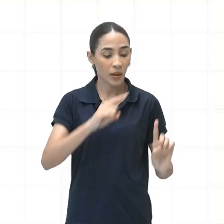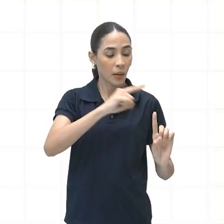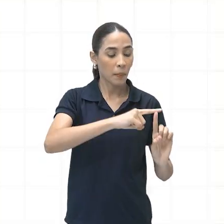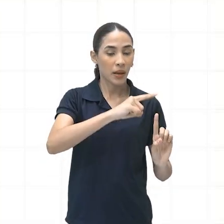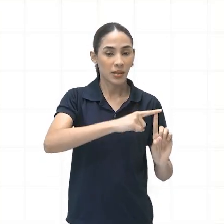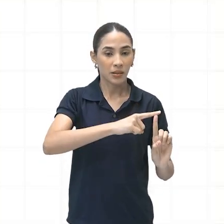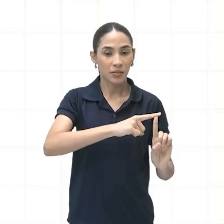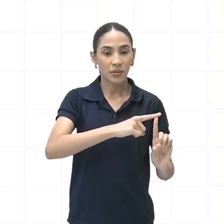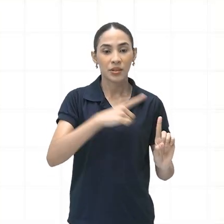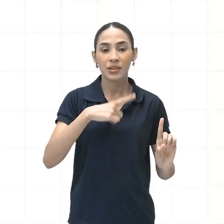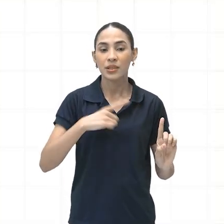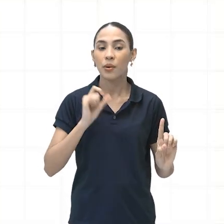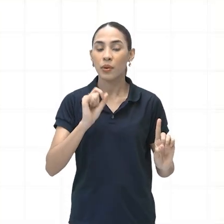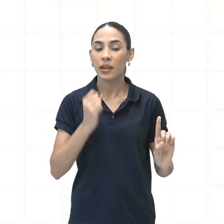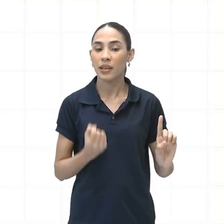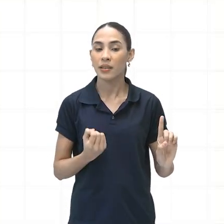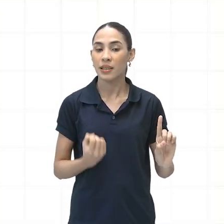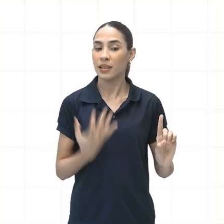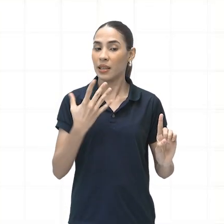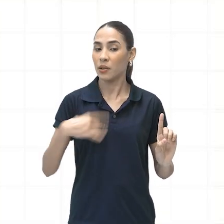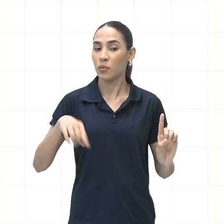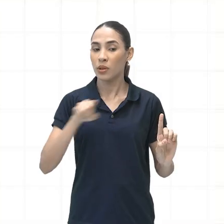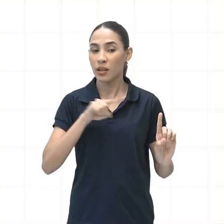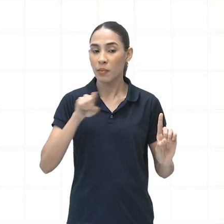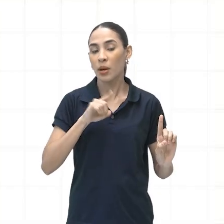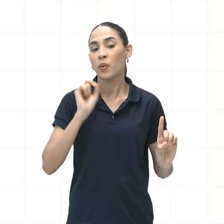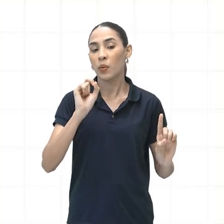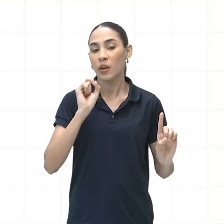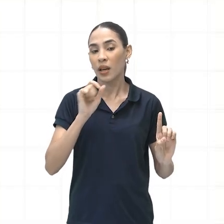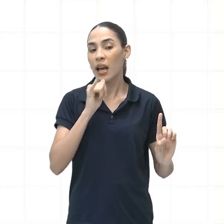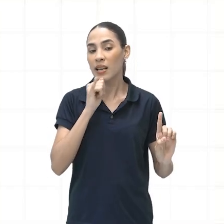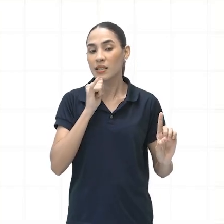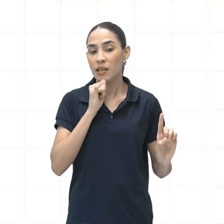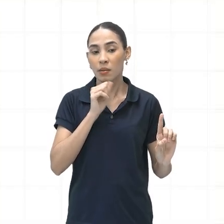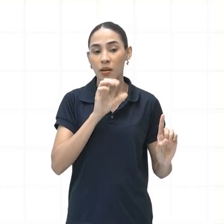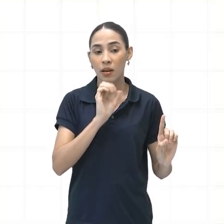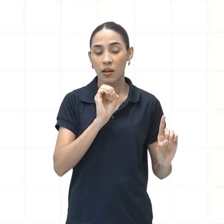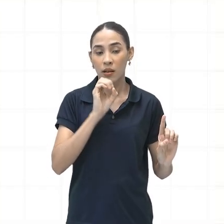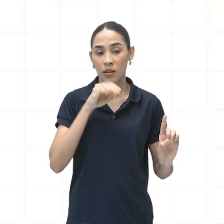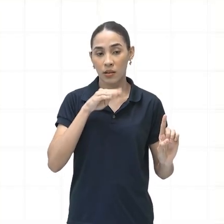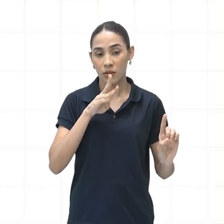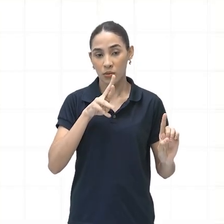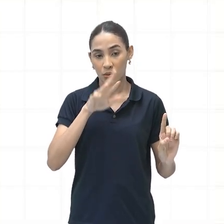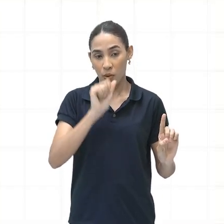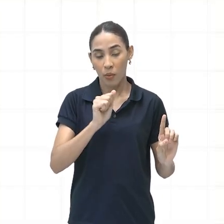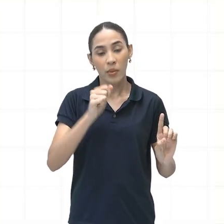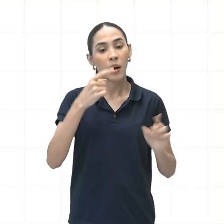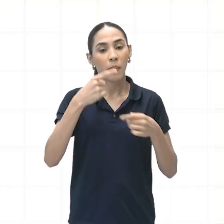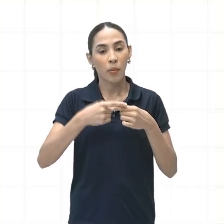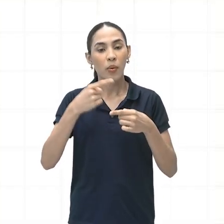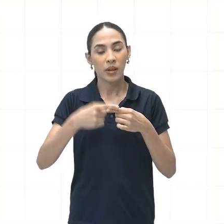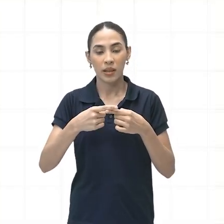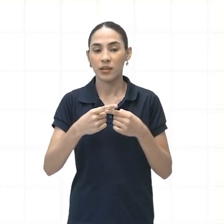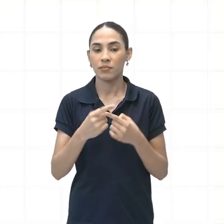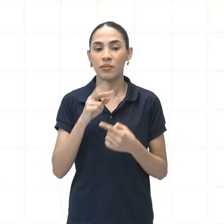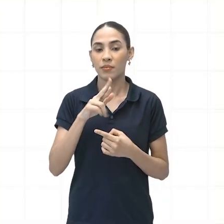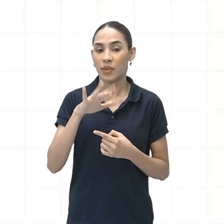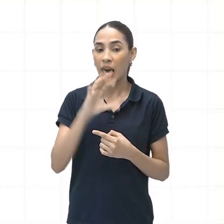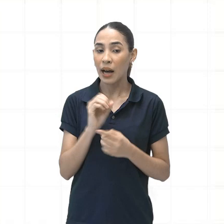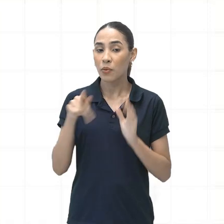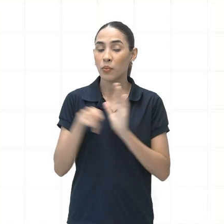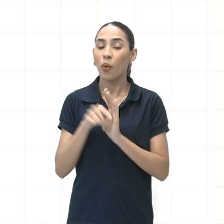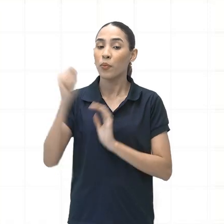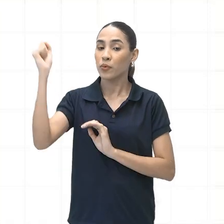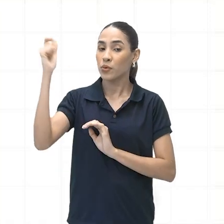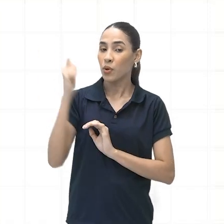bastão, estava criando essa parte aqui de sombra, por causa desses mesmos raios